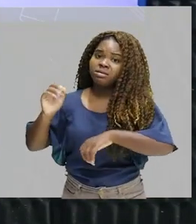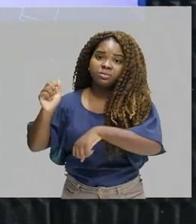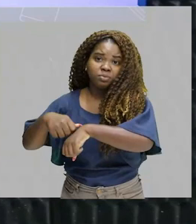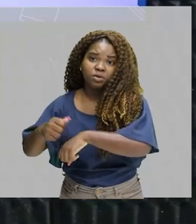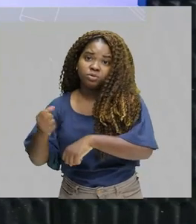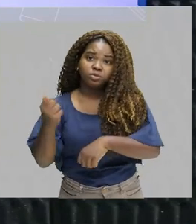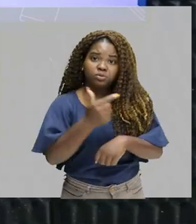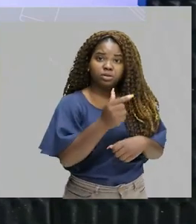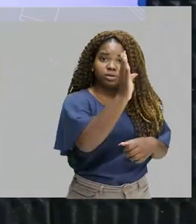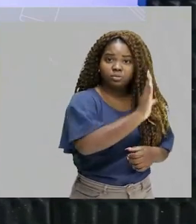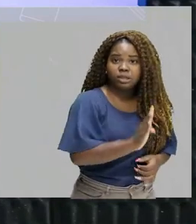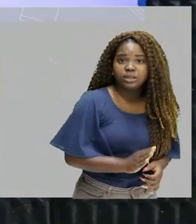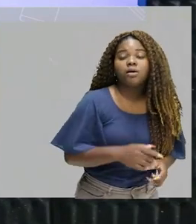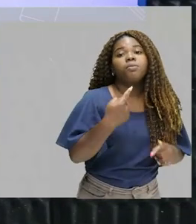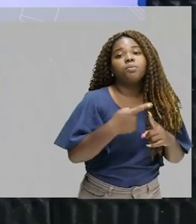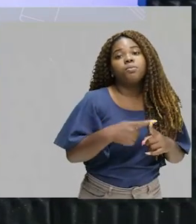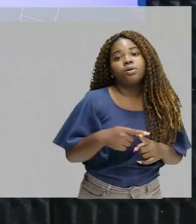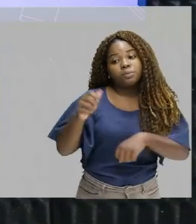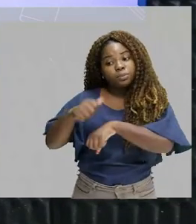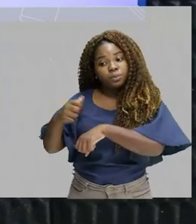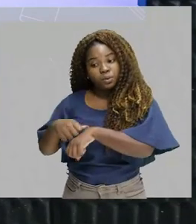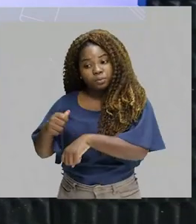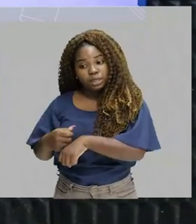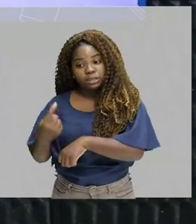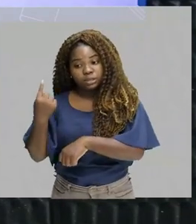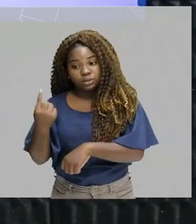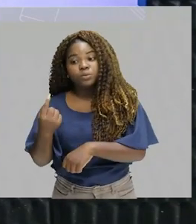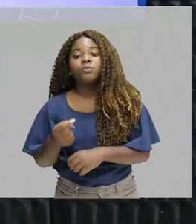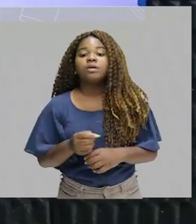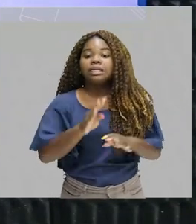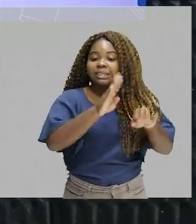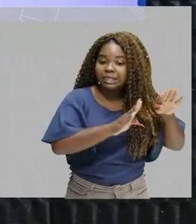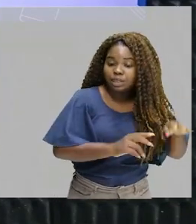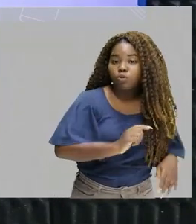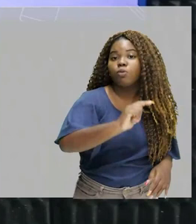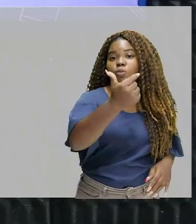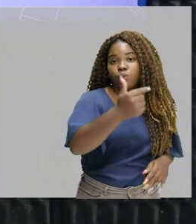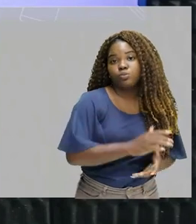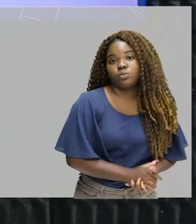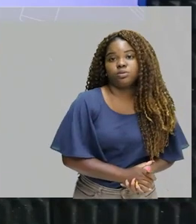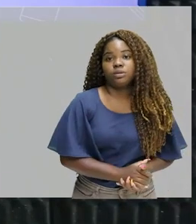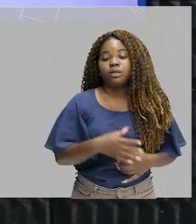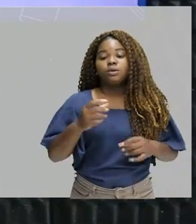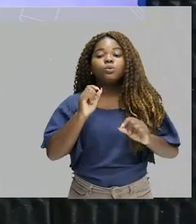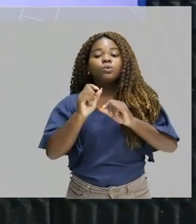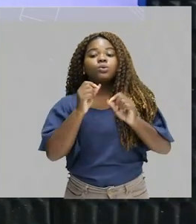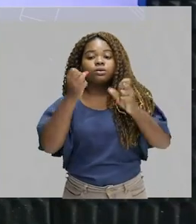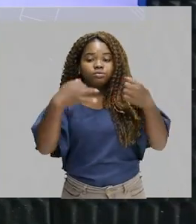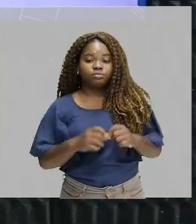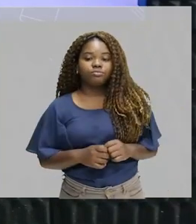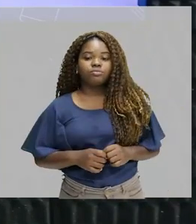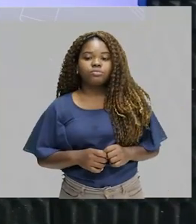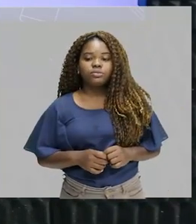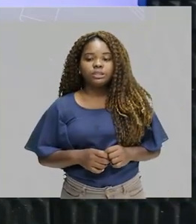pobreza é uma coisa e desigualdade é outra o que eu tô dizendo no Brasil é o seguinte que a distância entre os